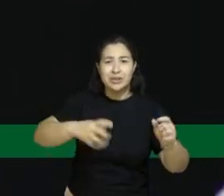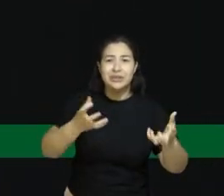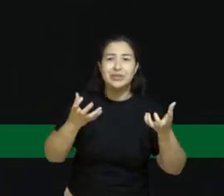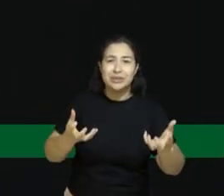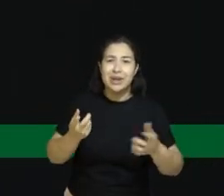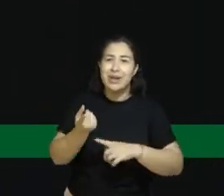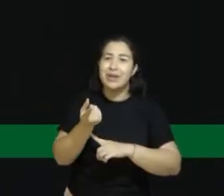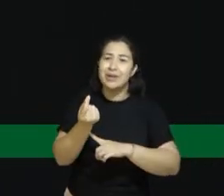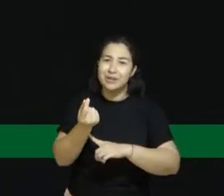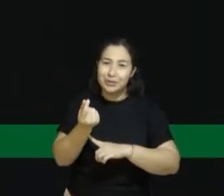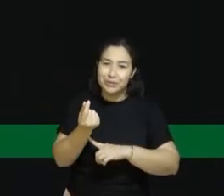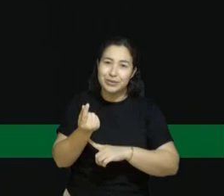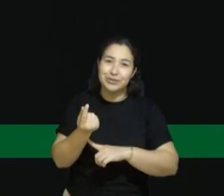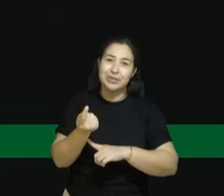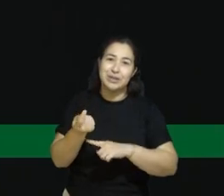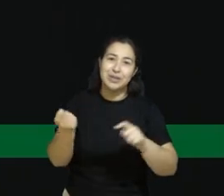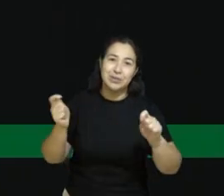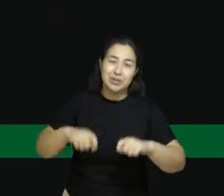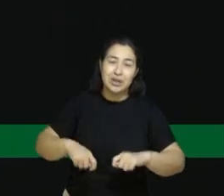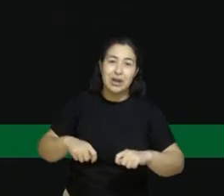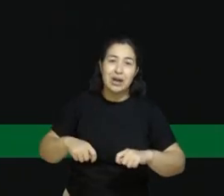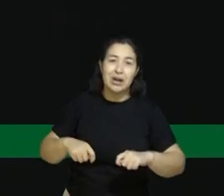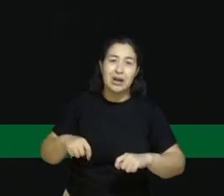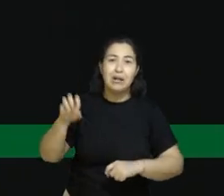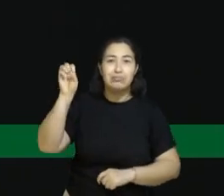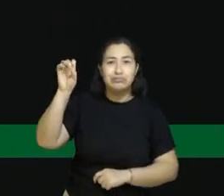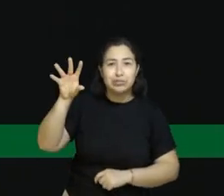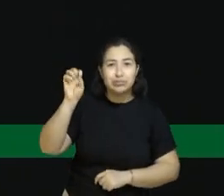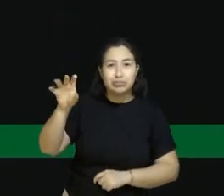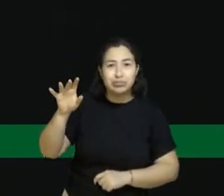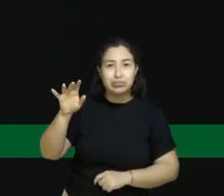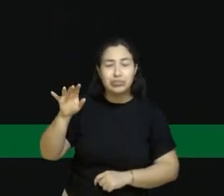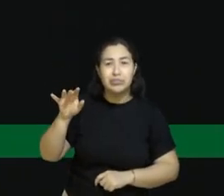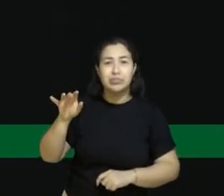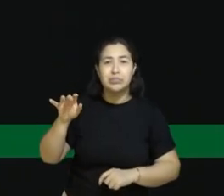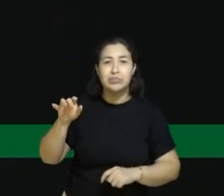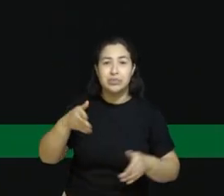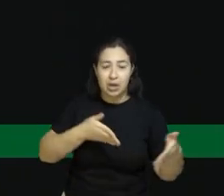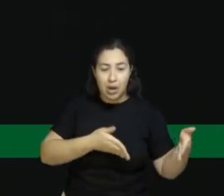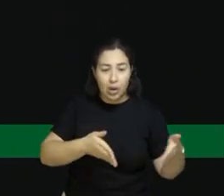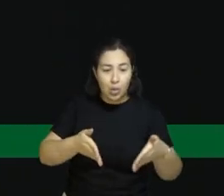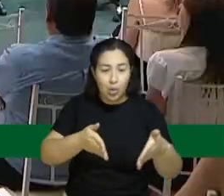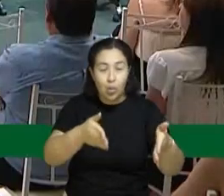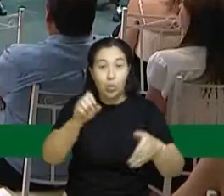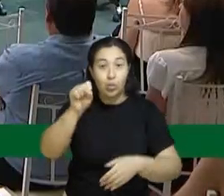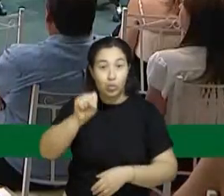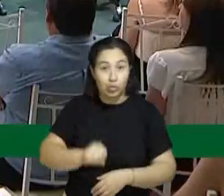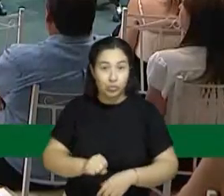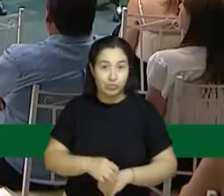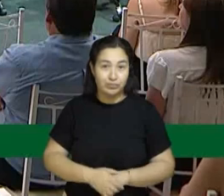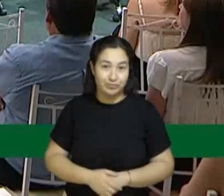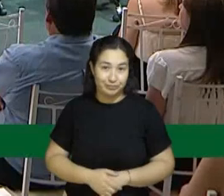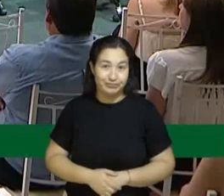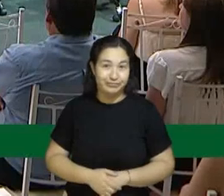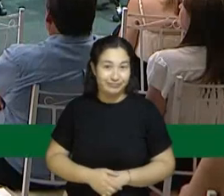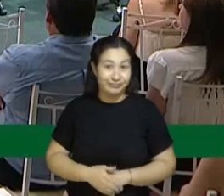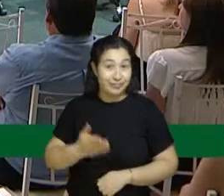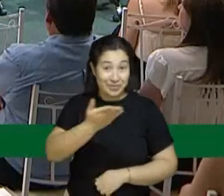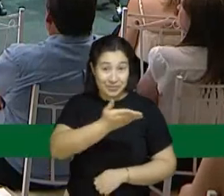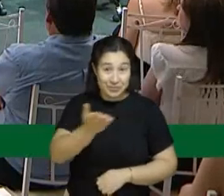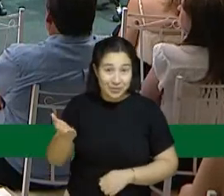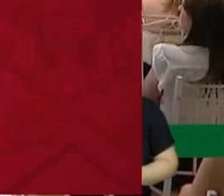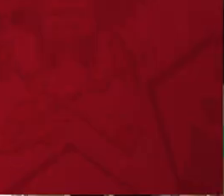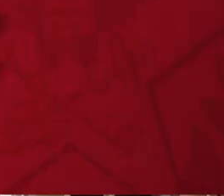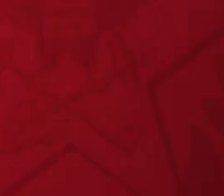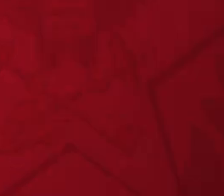para sinalização da Rota Sul. Se tiver um deputado que quiser se candidatar para destinar os recursos,